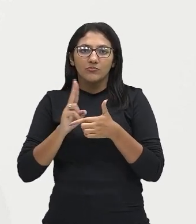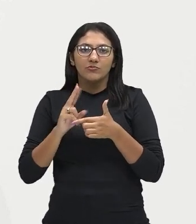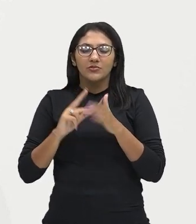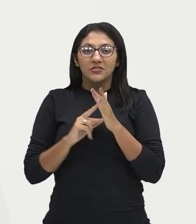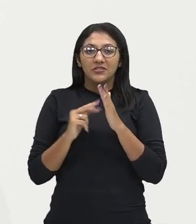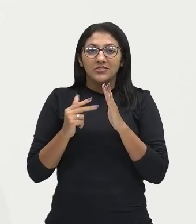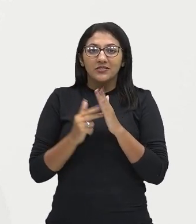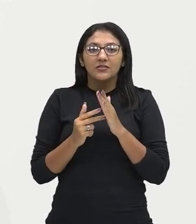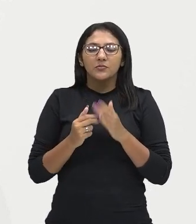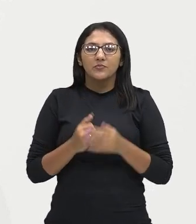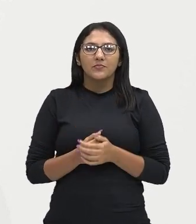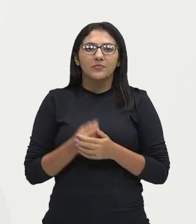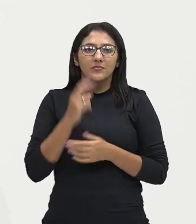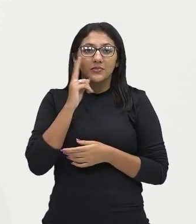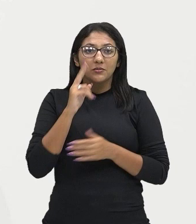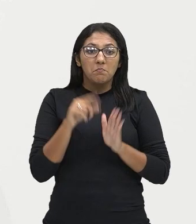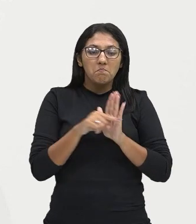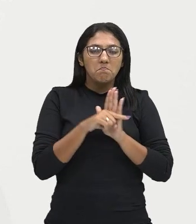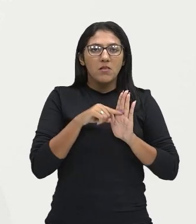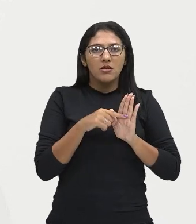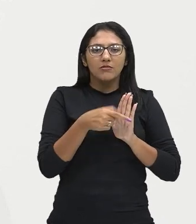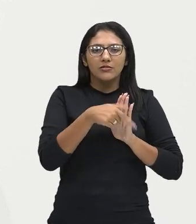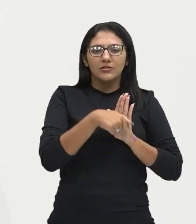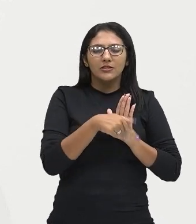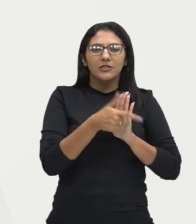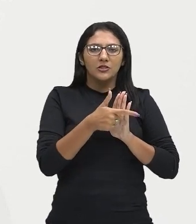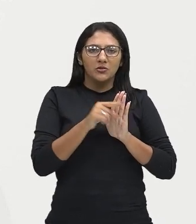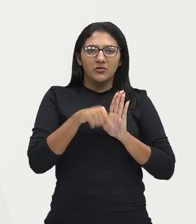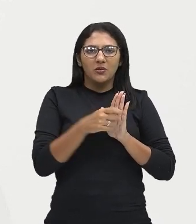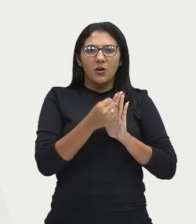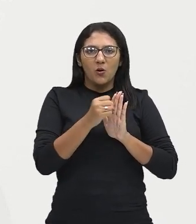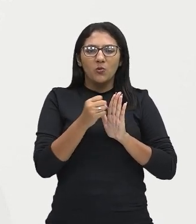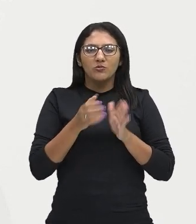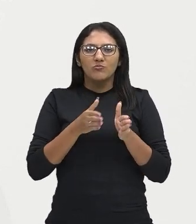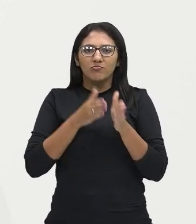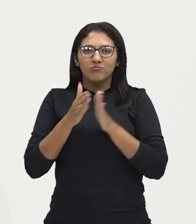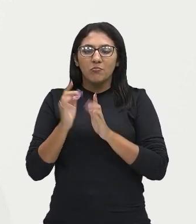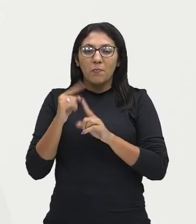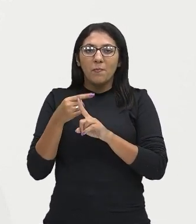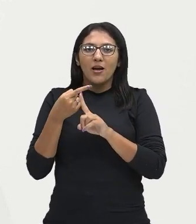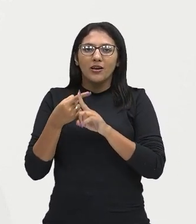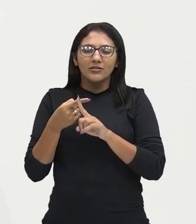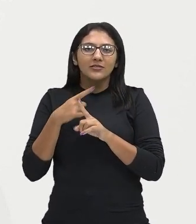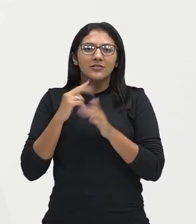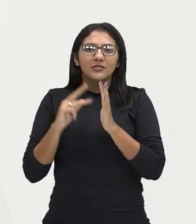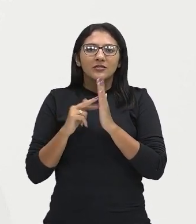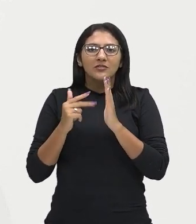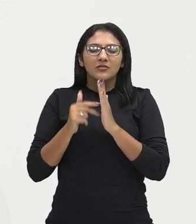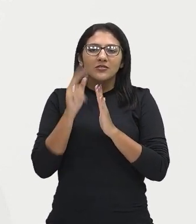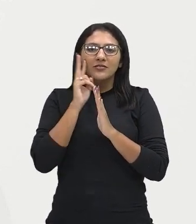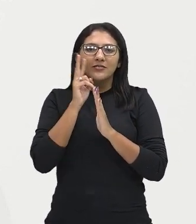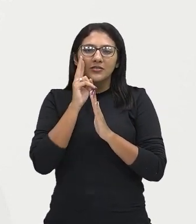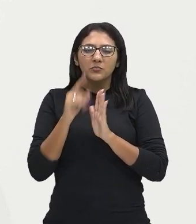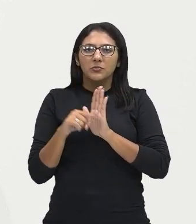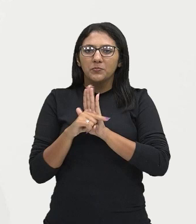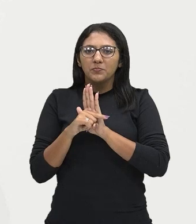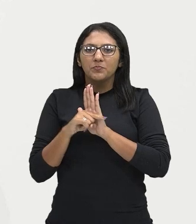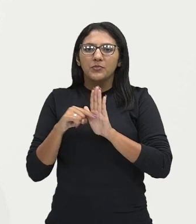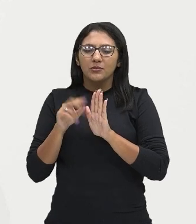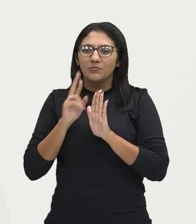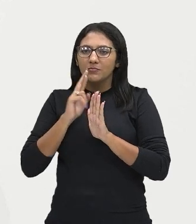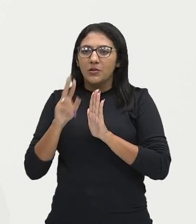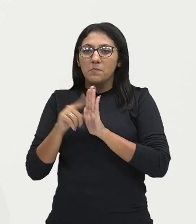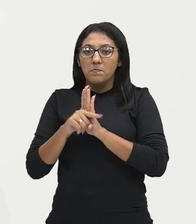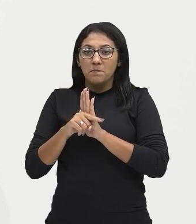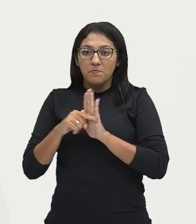ó. Menos 72,8 e mais 72. Divisão em sinais diferentes, resultado é negativo. Então a resposta é